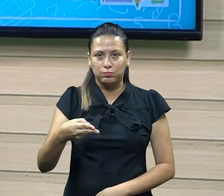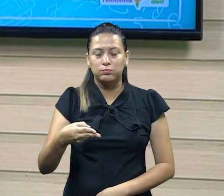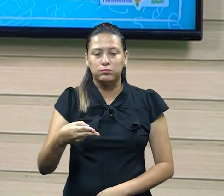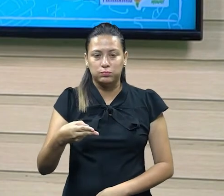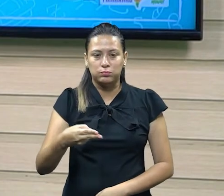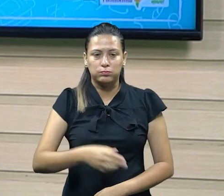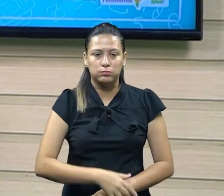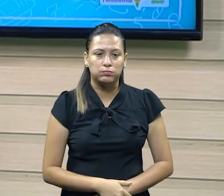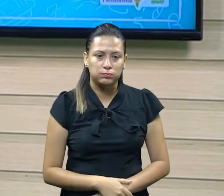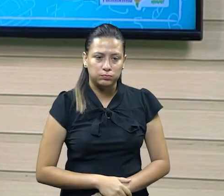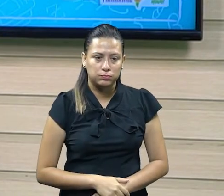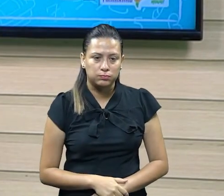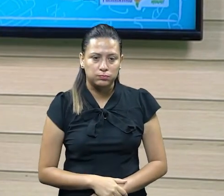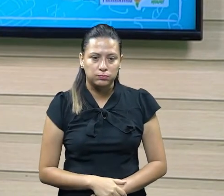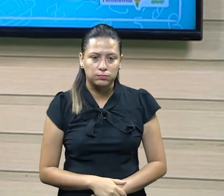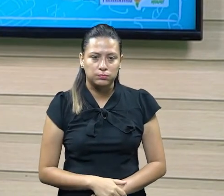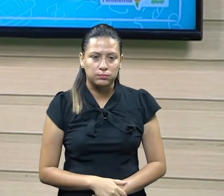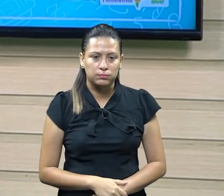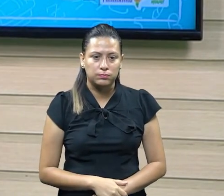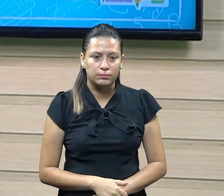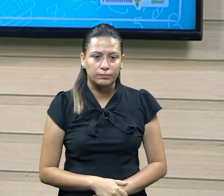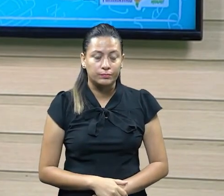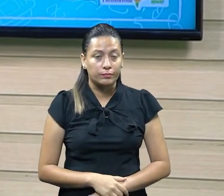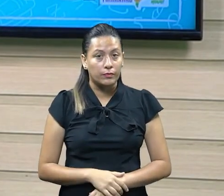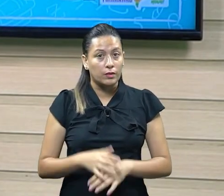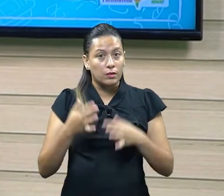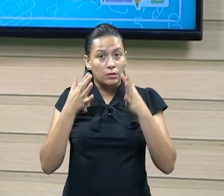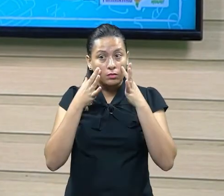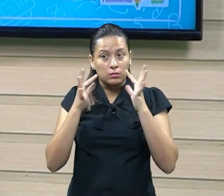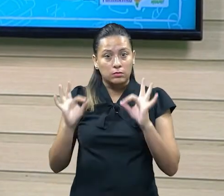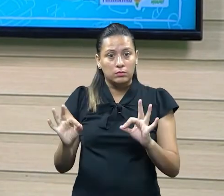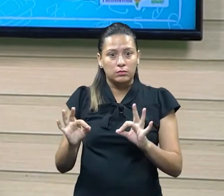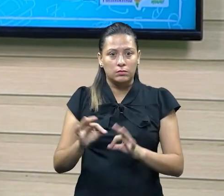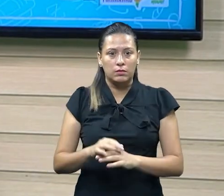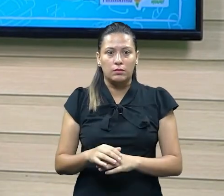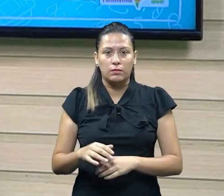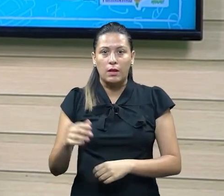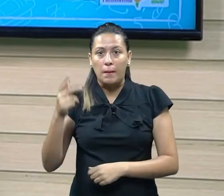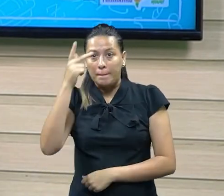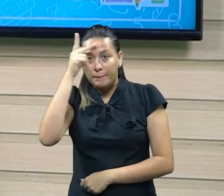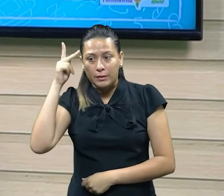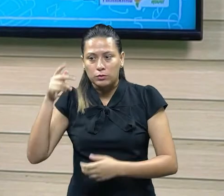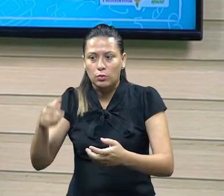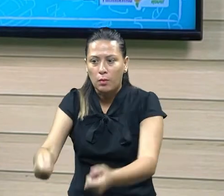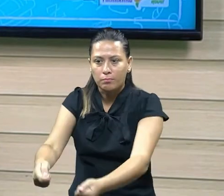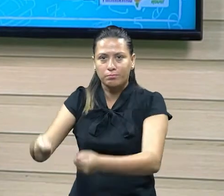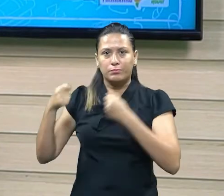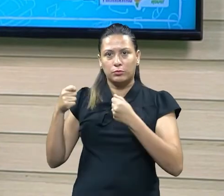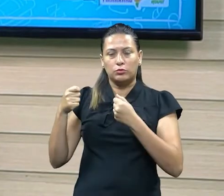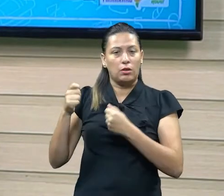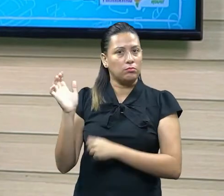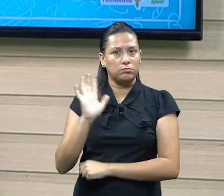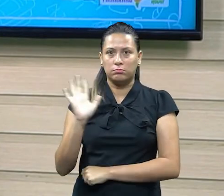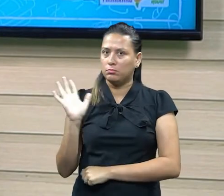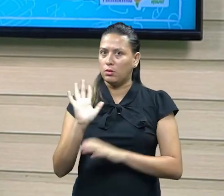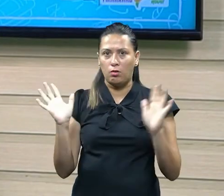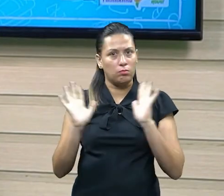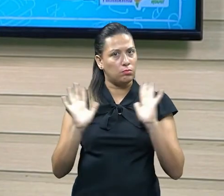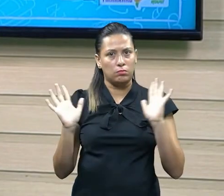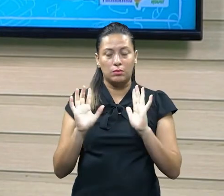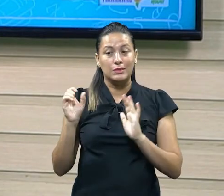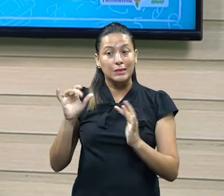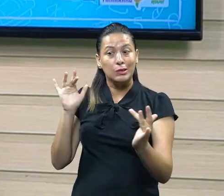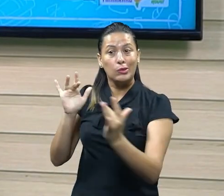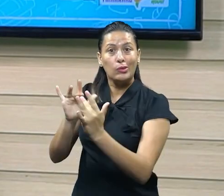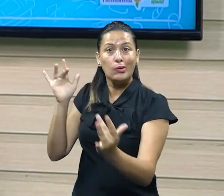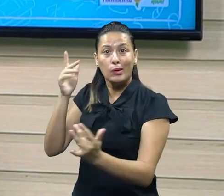corta, tá? Interrompe o fluxo de corrente. Muita atenção, não é para pegar a pessoa e puxar. Se você for